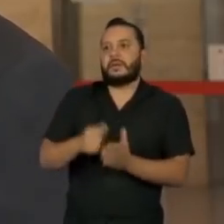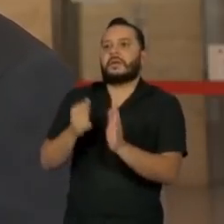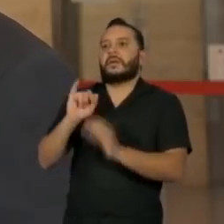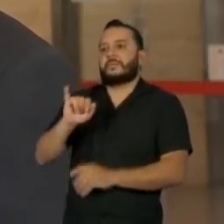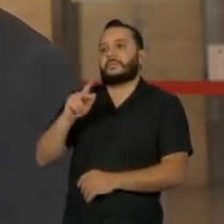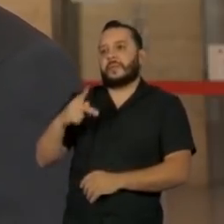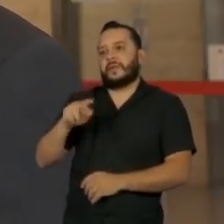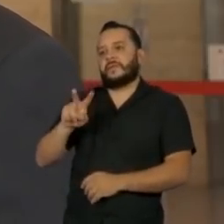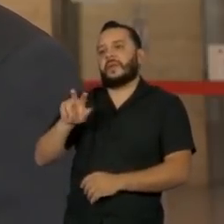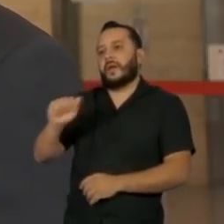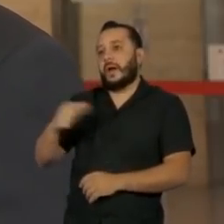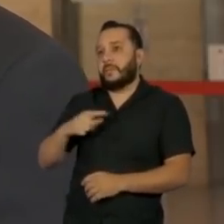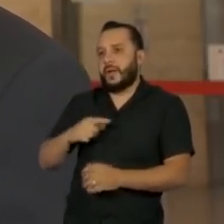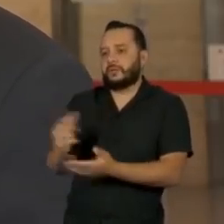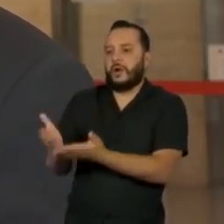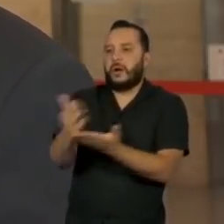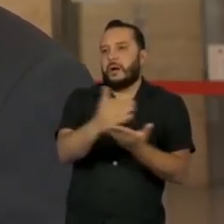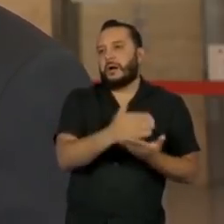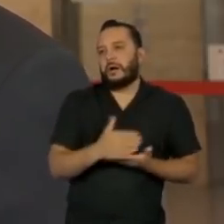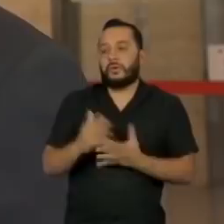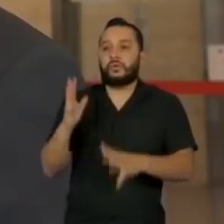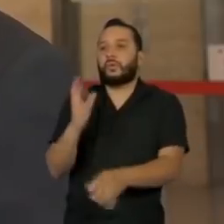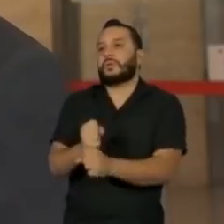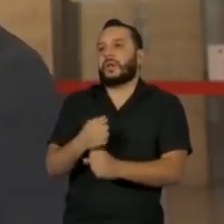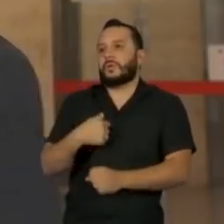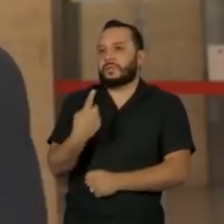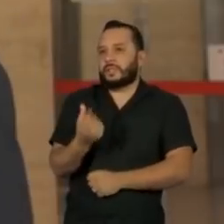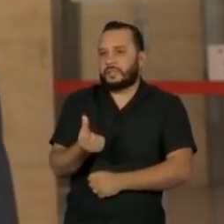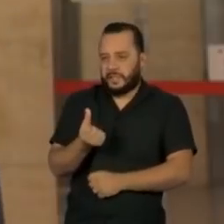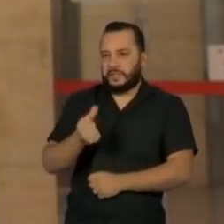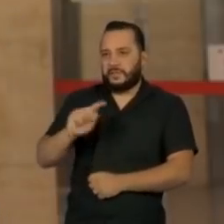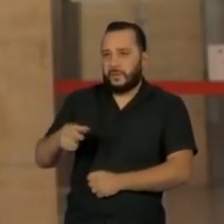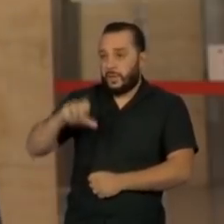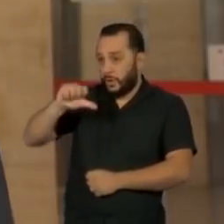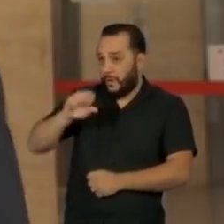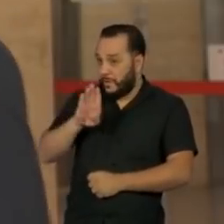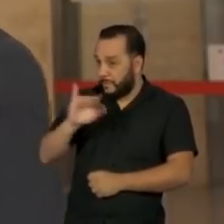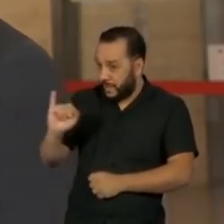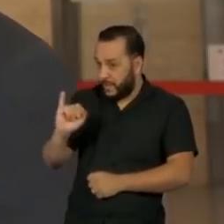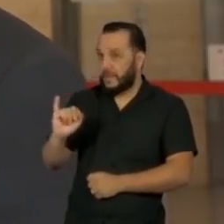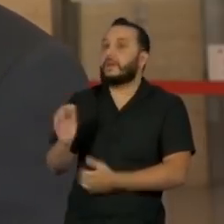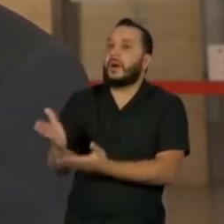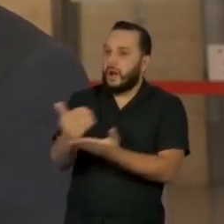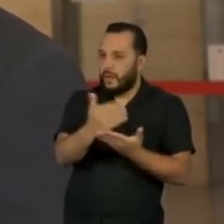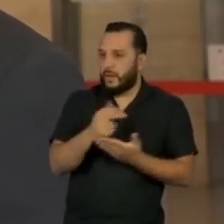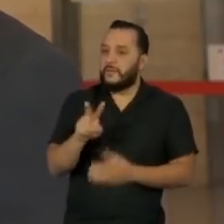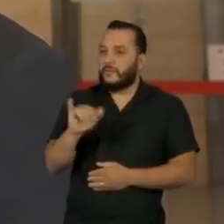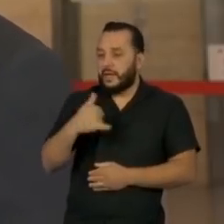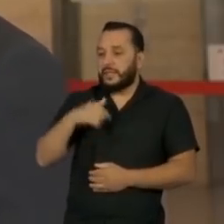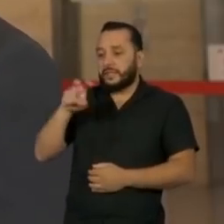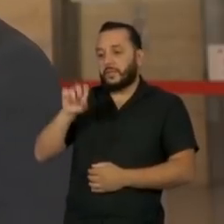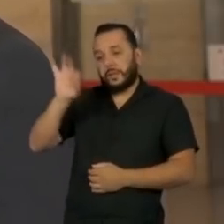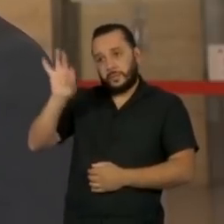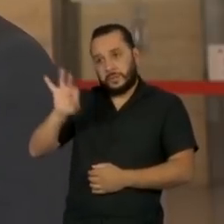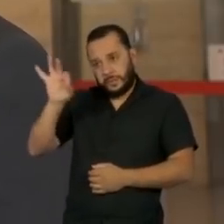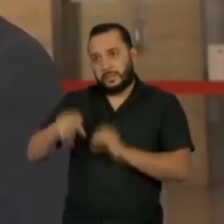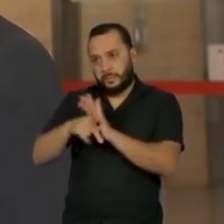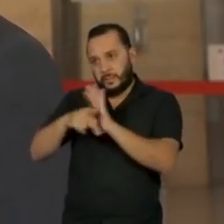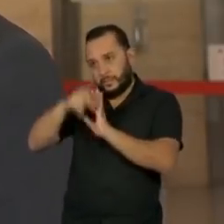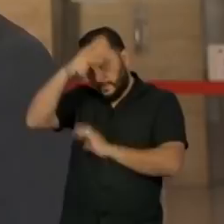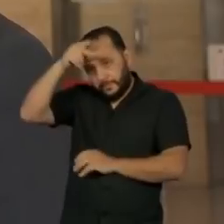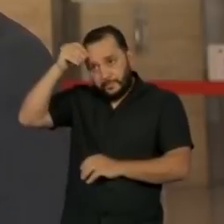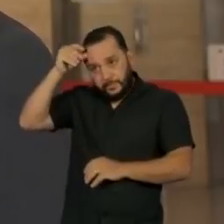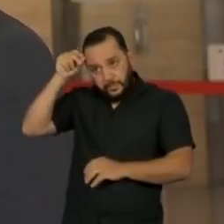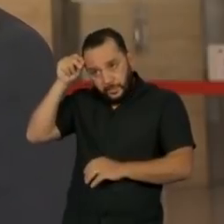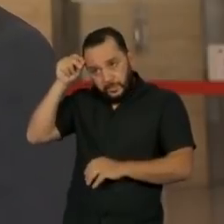expectativa de arrecadação superior a 16,9 bilhões, tá? Sendo que a metade vai para o município e a metade é